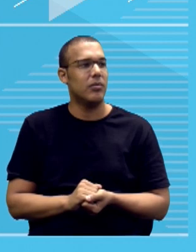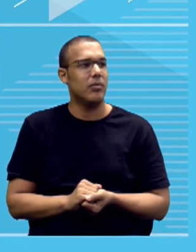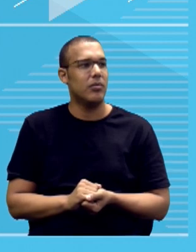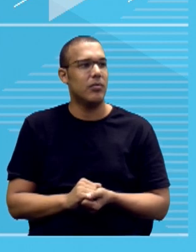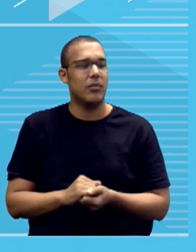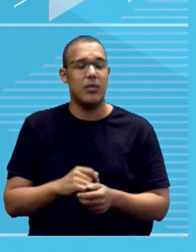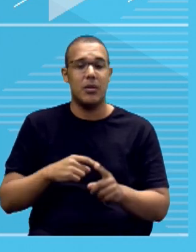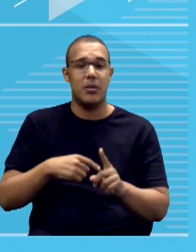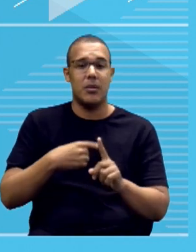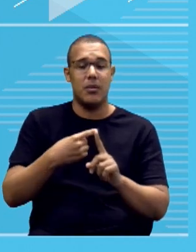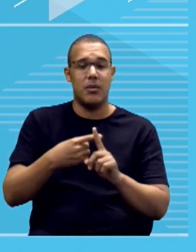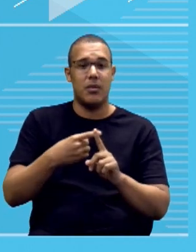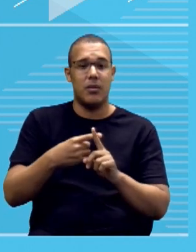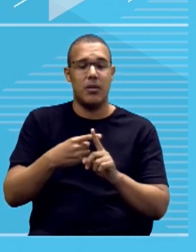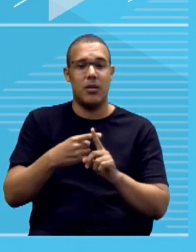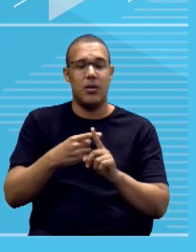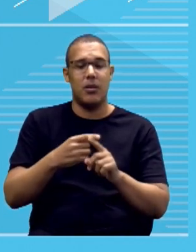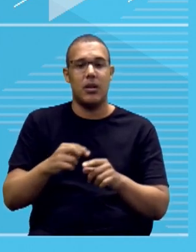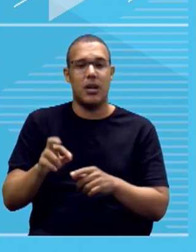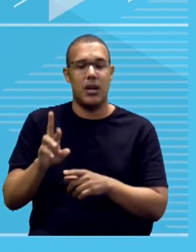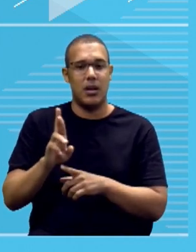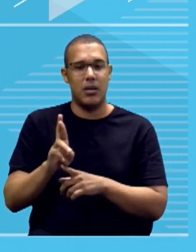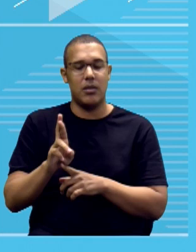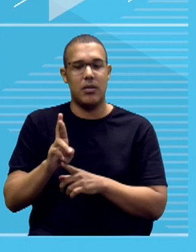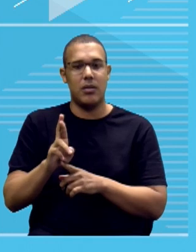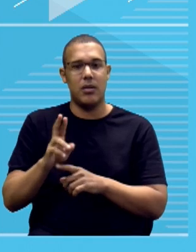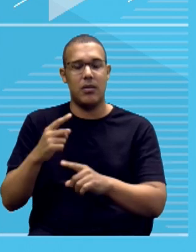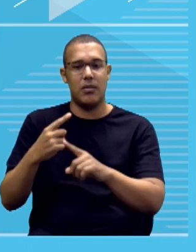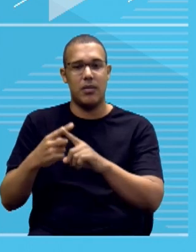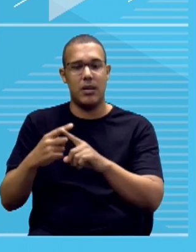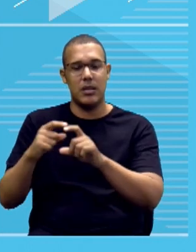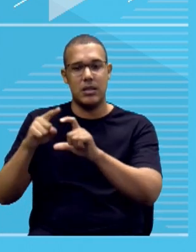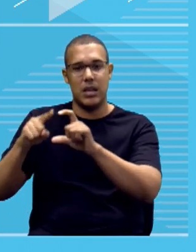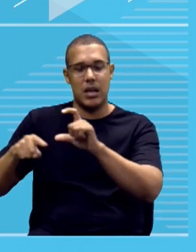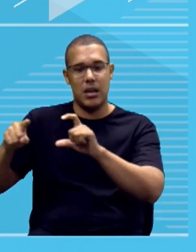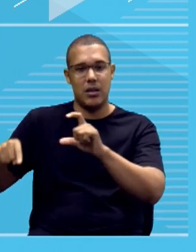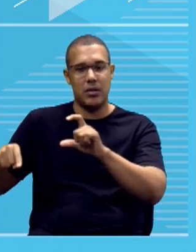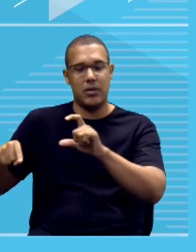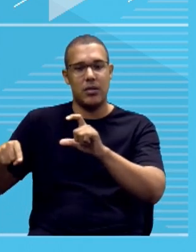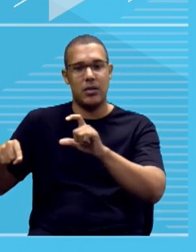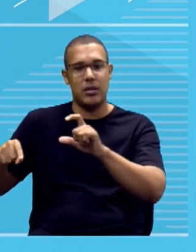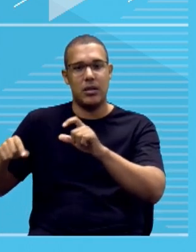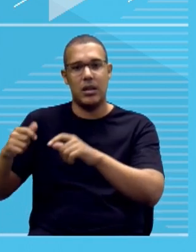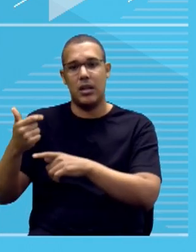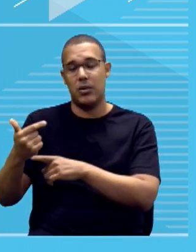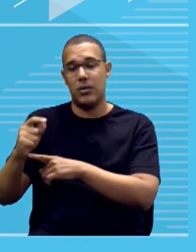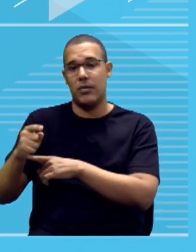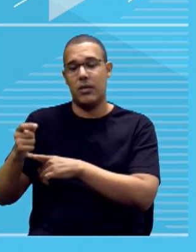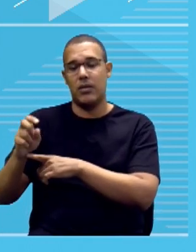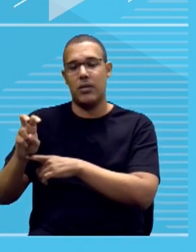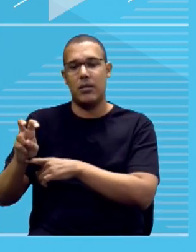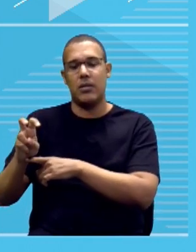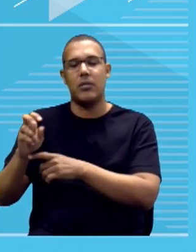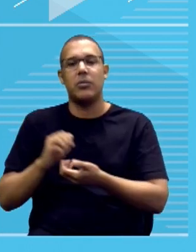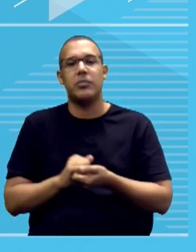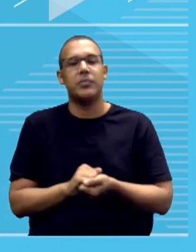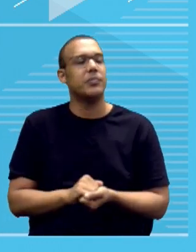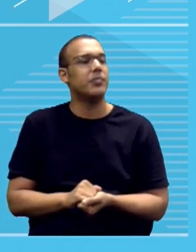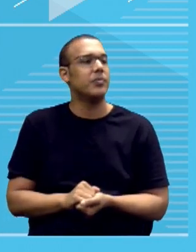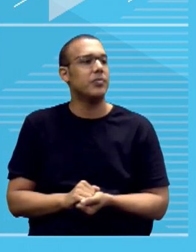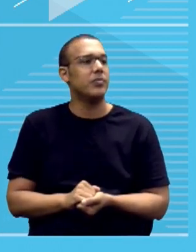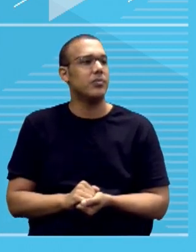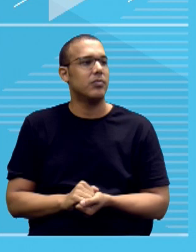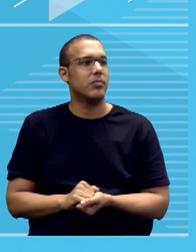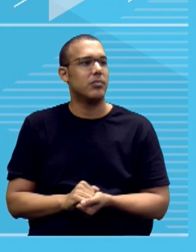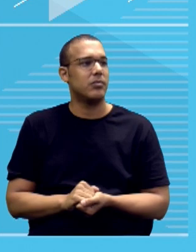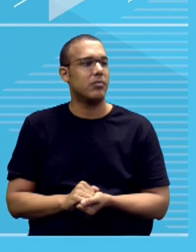o valor da resistência, que é R, vezes o valor da corrente, que vale 2,5. Pronto.